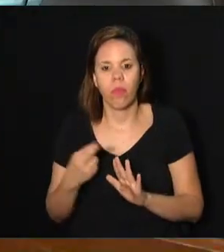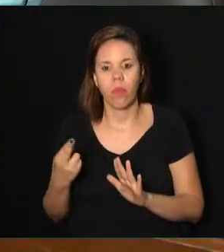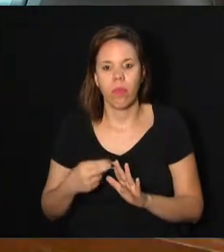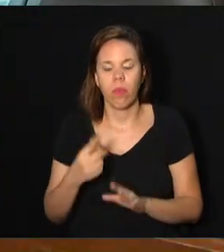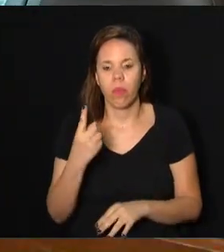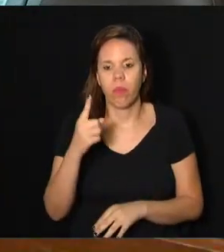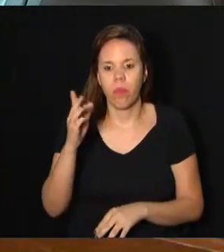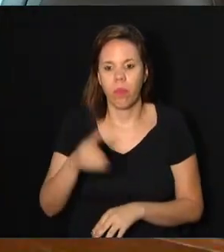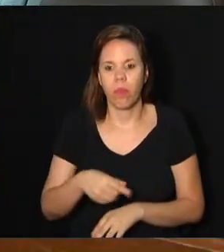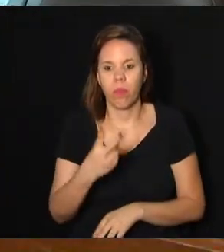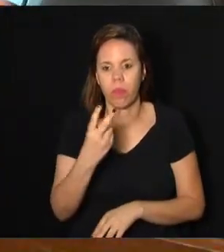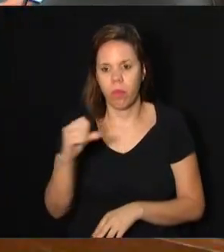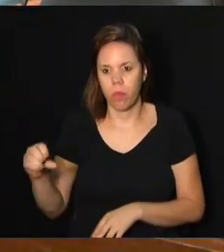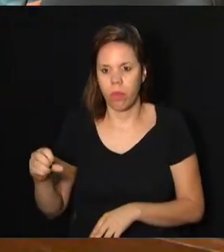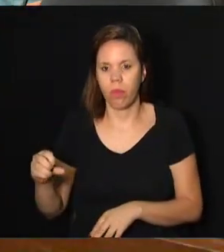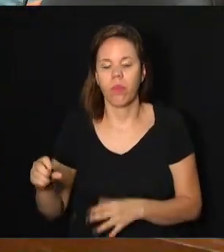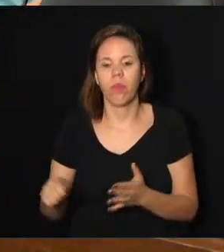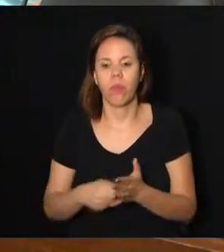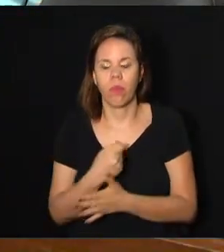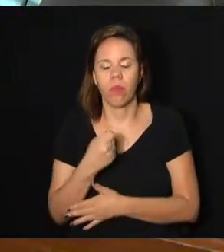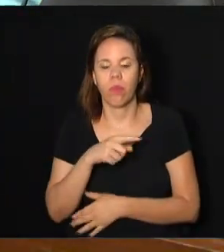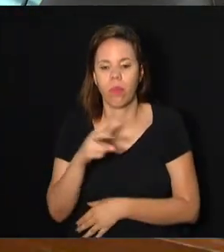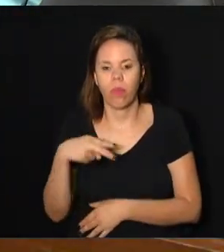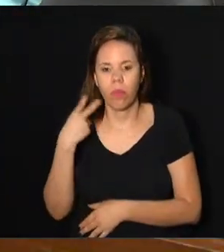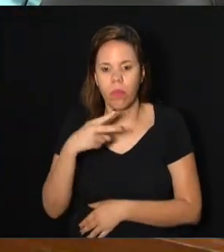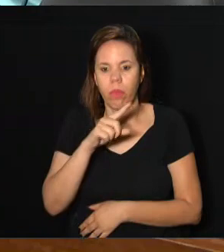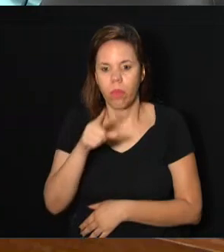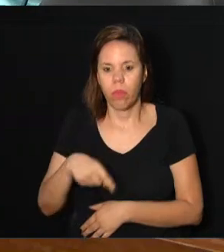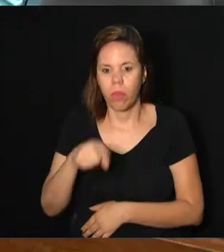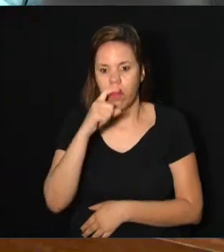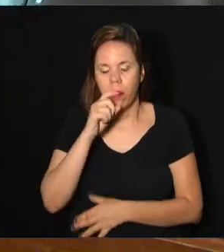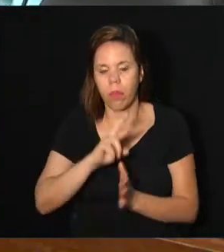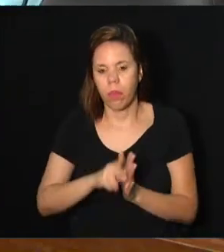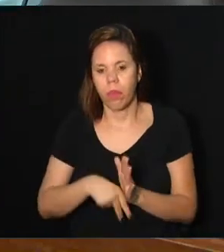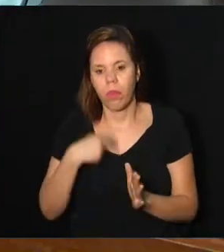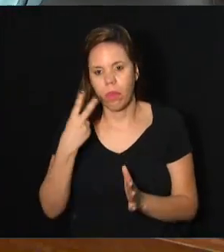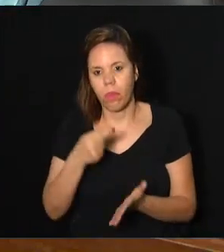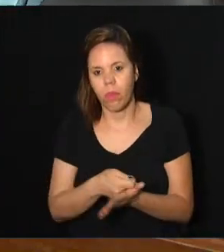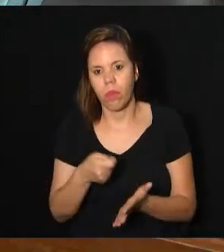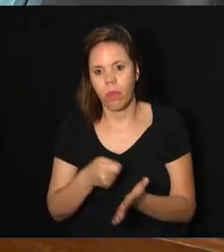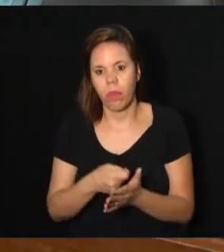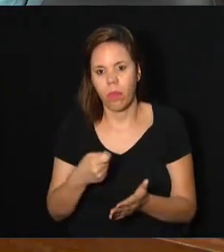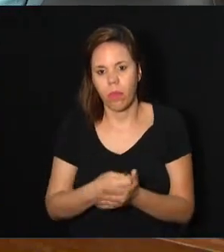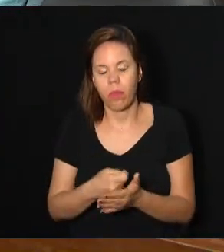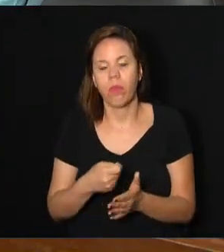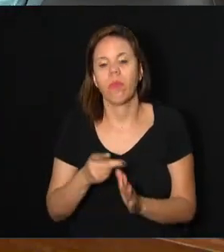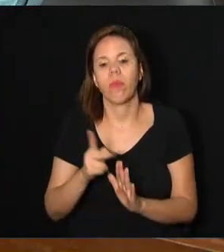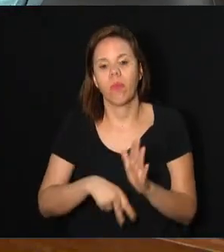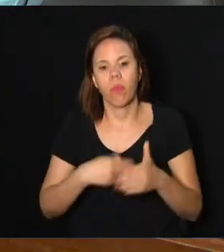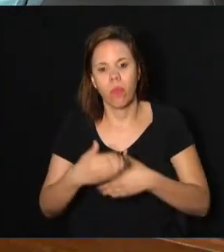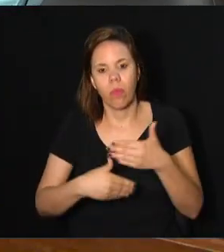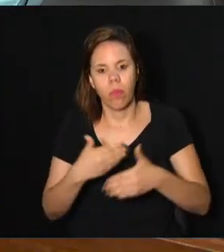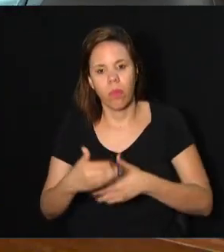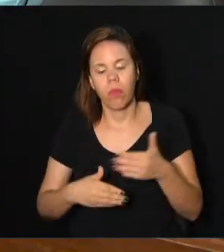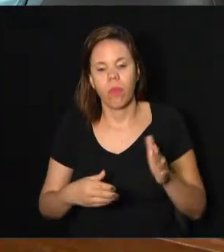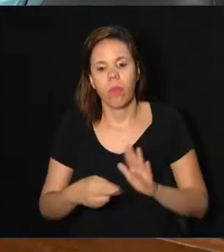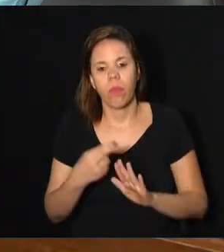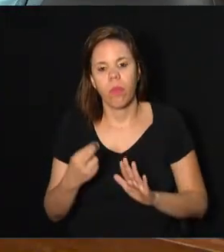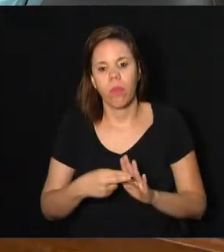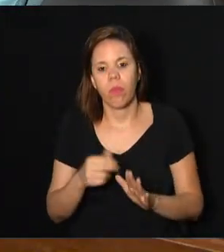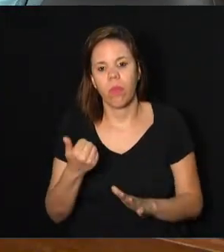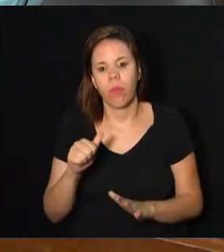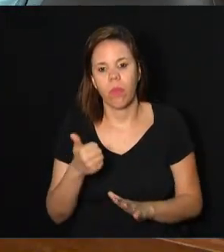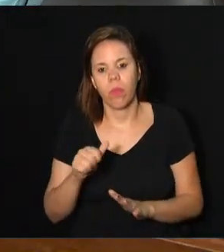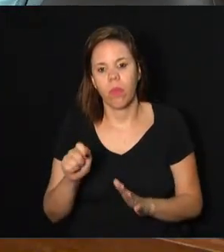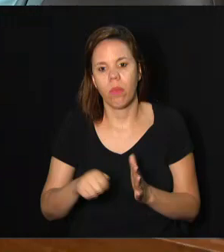1/2019, que é assinado pelo vereador Zé Carlos e subscrito por mais vereadores em razão da exigência do projeto de resolução, ter no mínimo 11 assinaturas.